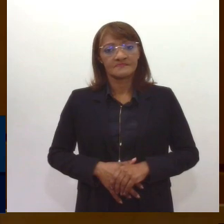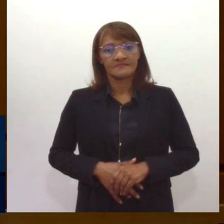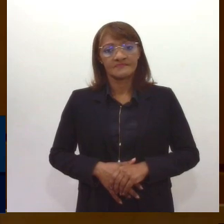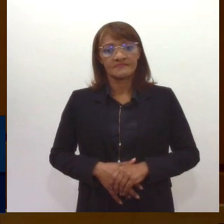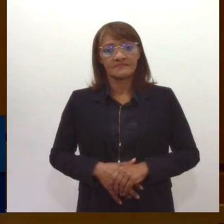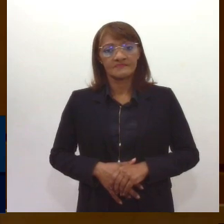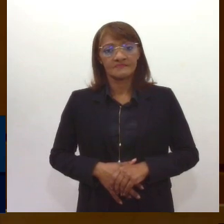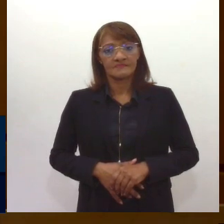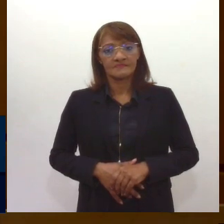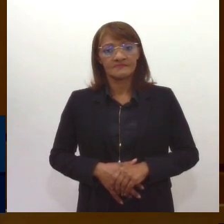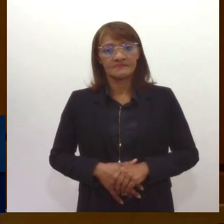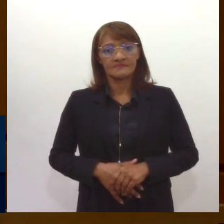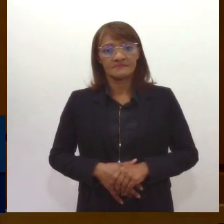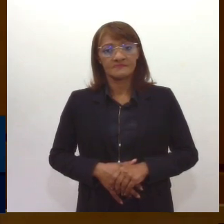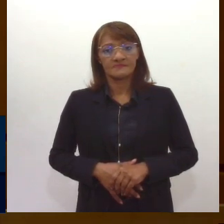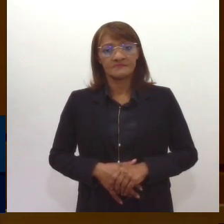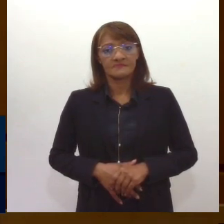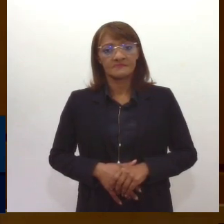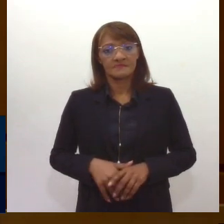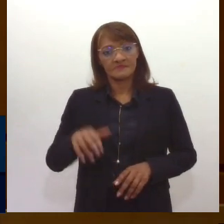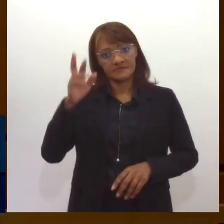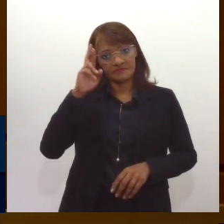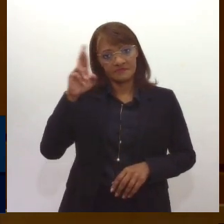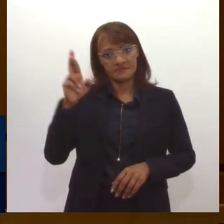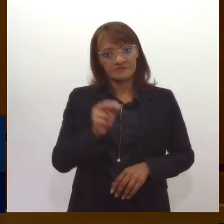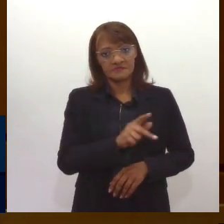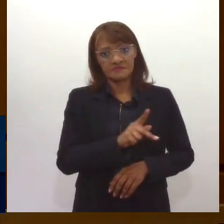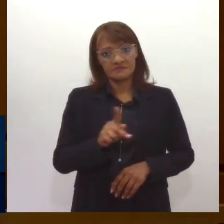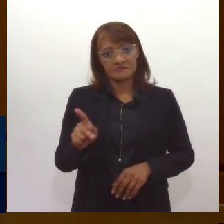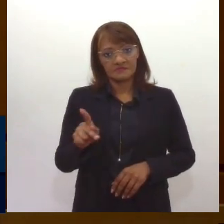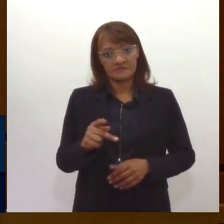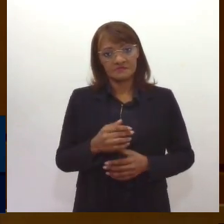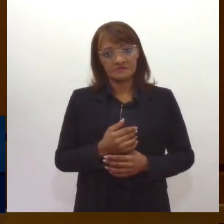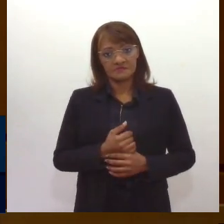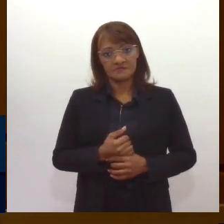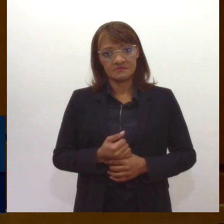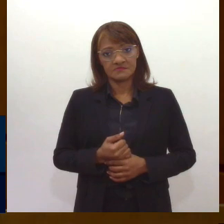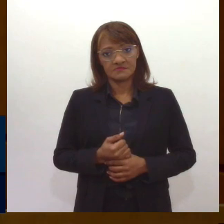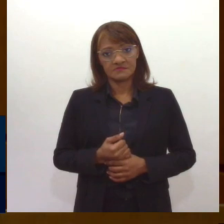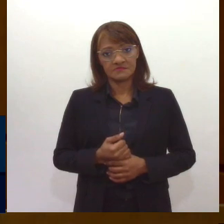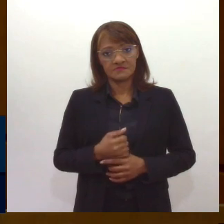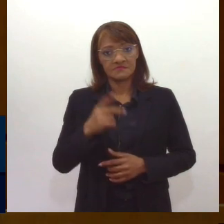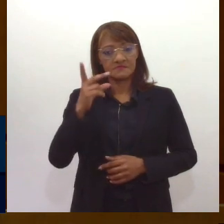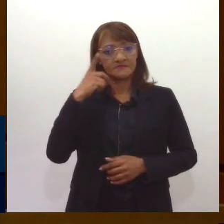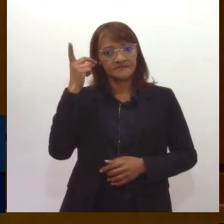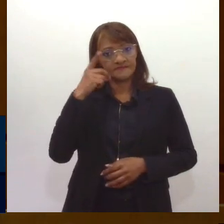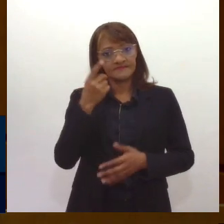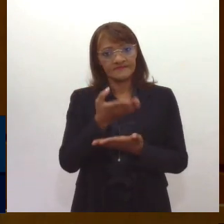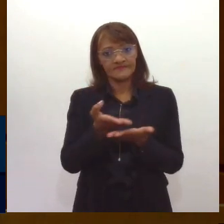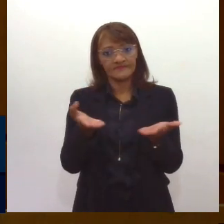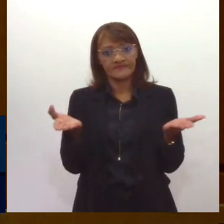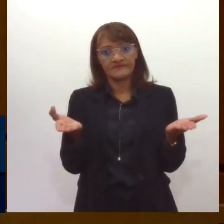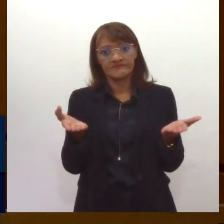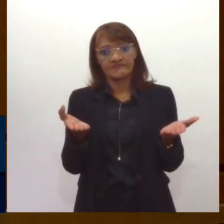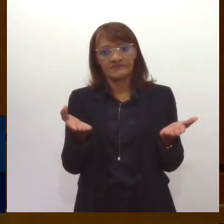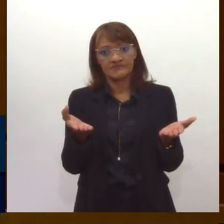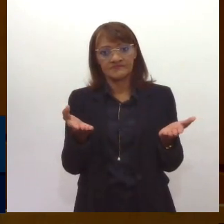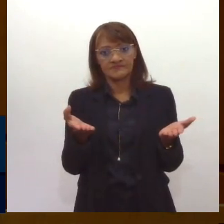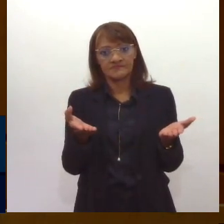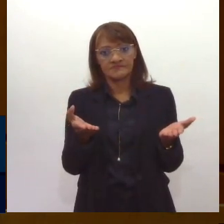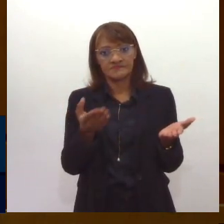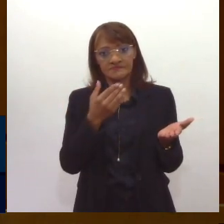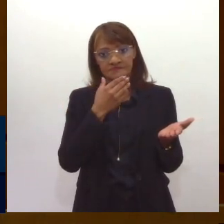Excelentíssimo senhor presidente, senhores deputados, senhoras deputadas, servidores